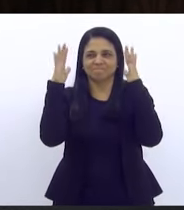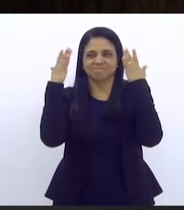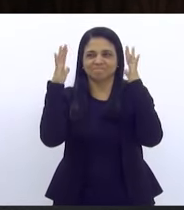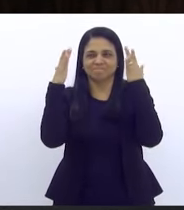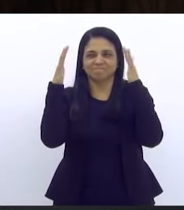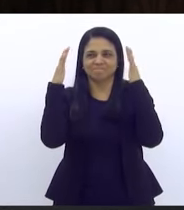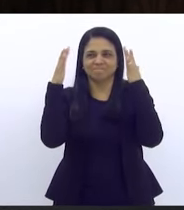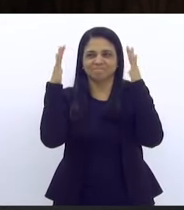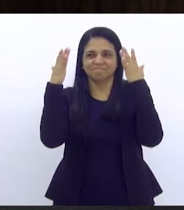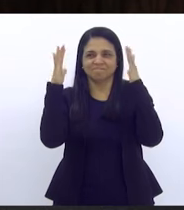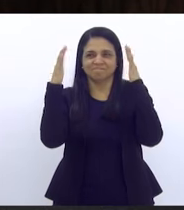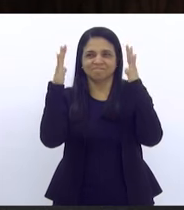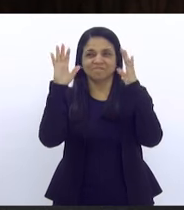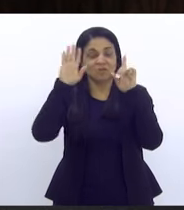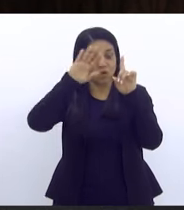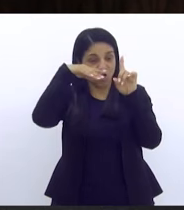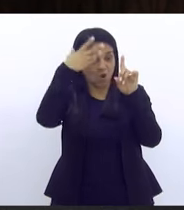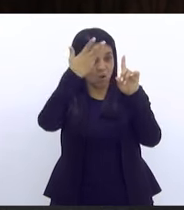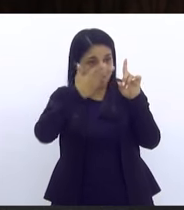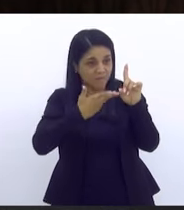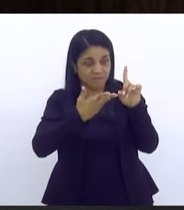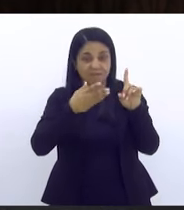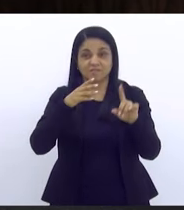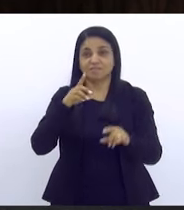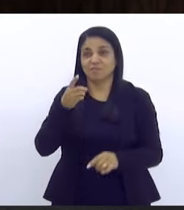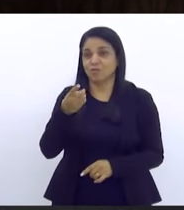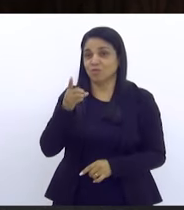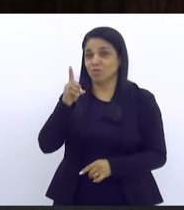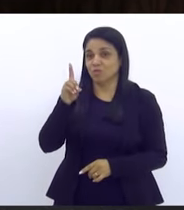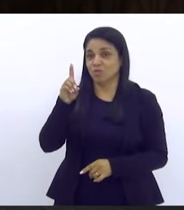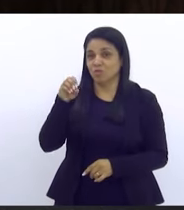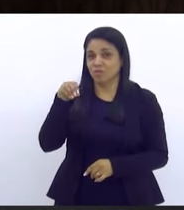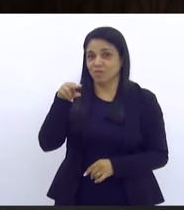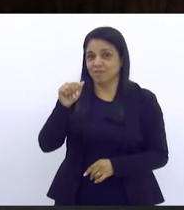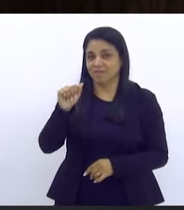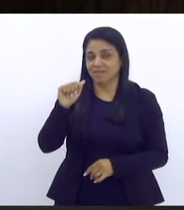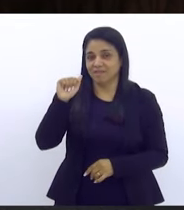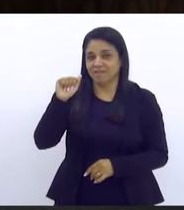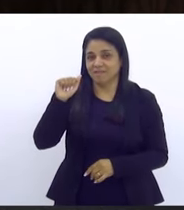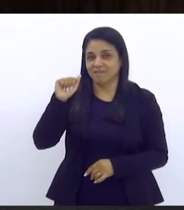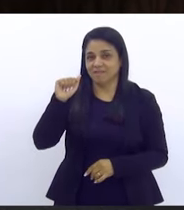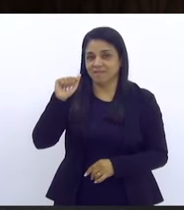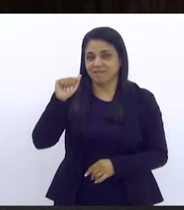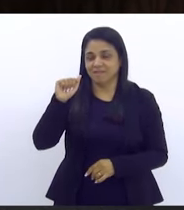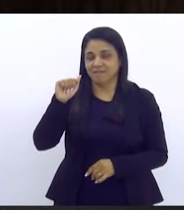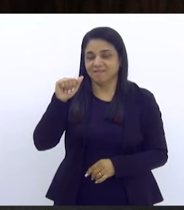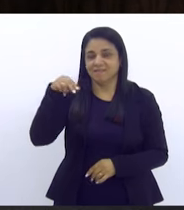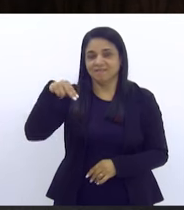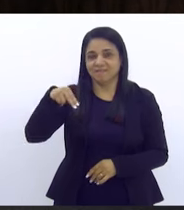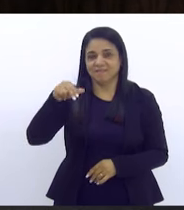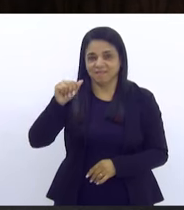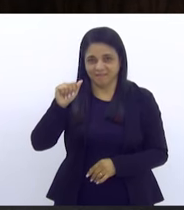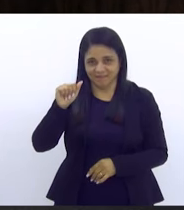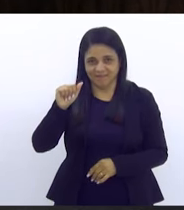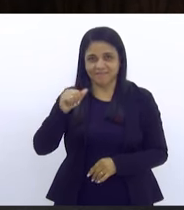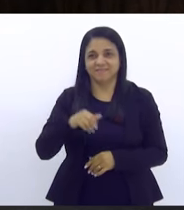Podíamos esquecer da homenagem da Dona Ana, né? Também, essa educadora master.